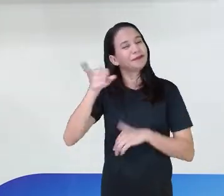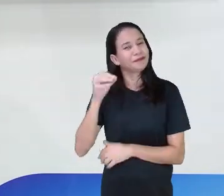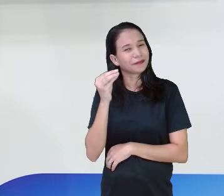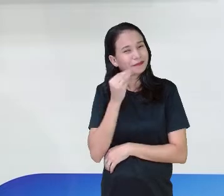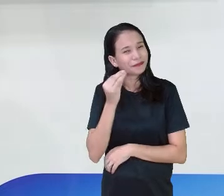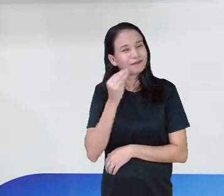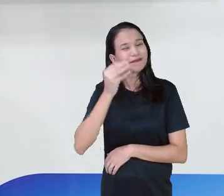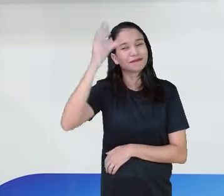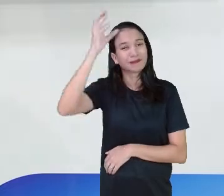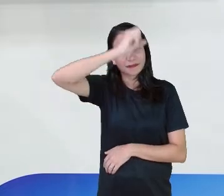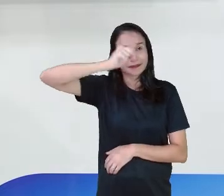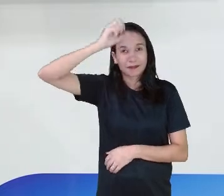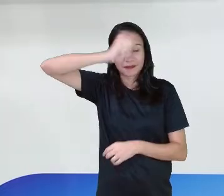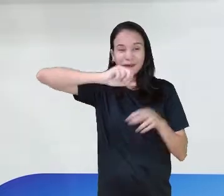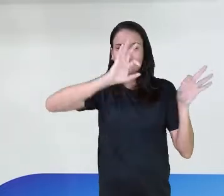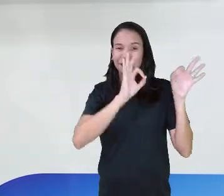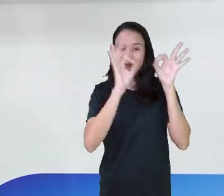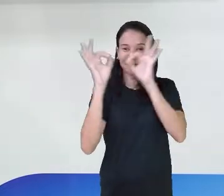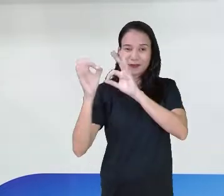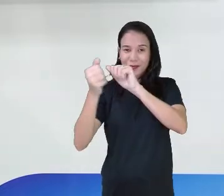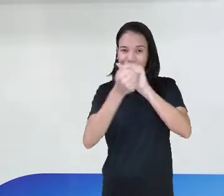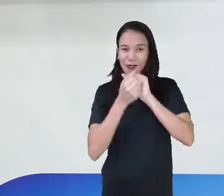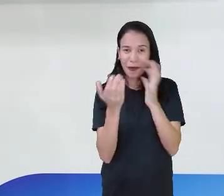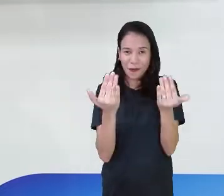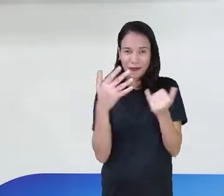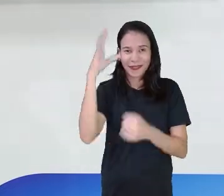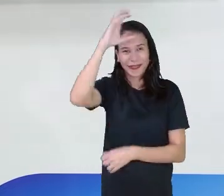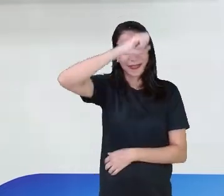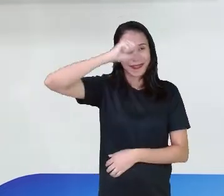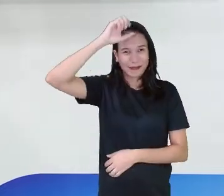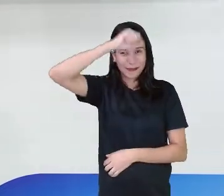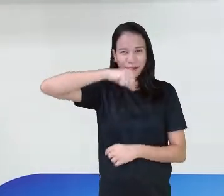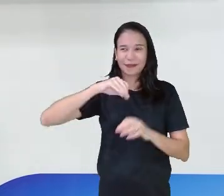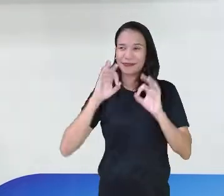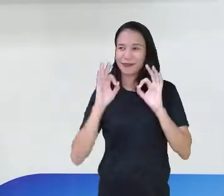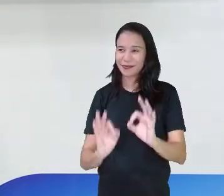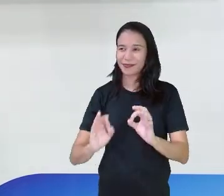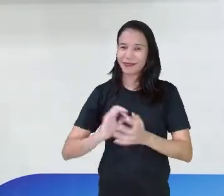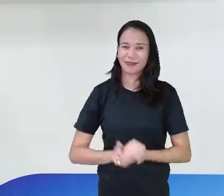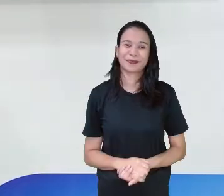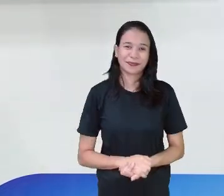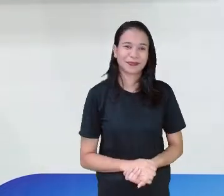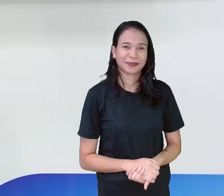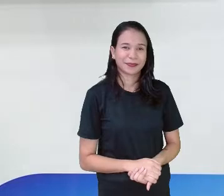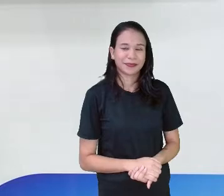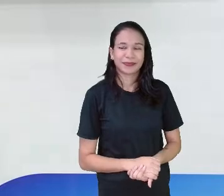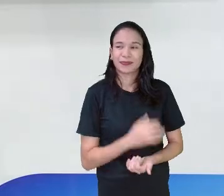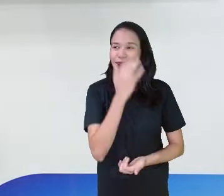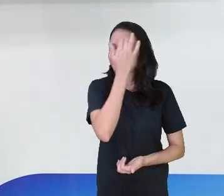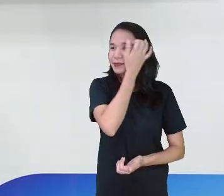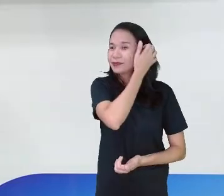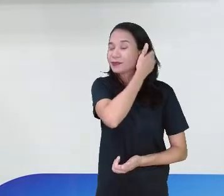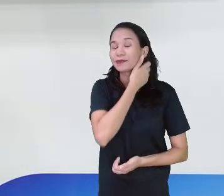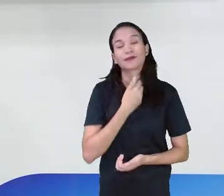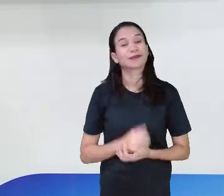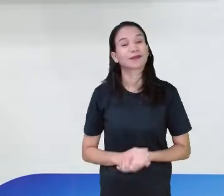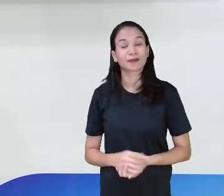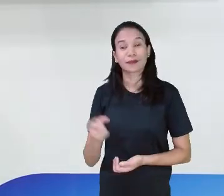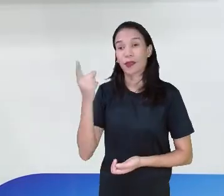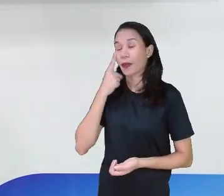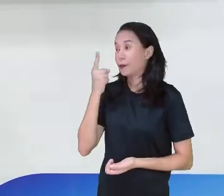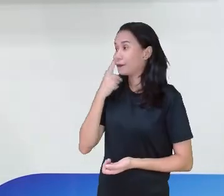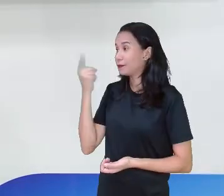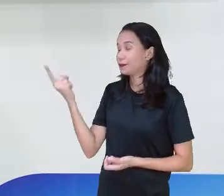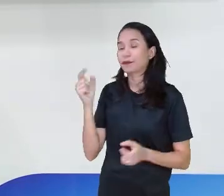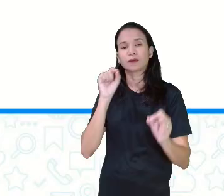aproveita, acompanha e vamos aprender conteúdos novos. Não é isso, gente? Então, vamos lá. Olha só, o